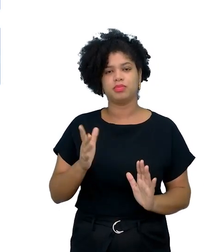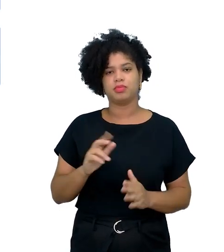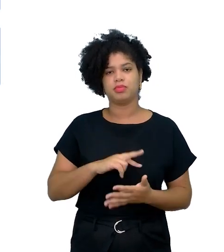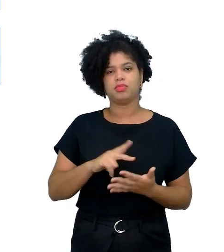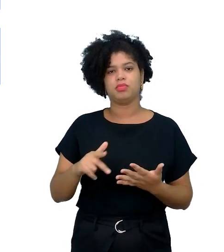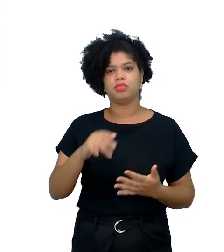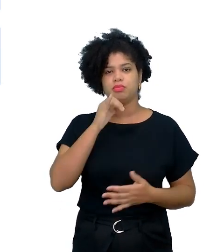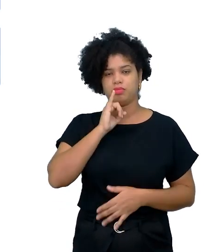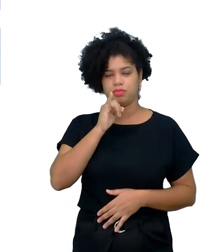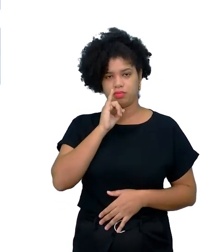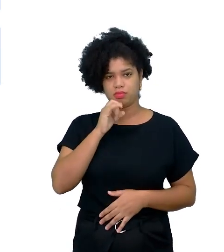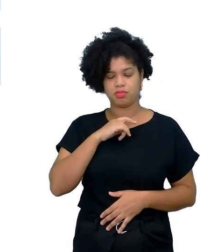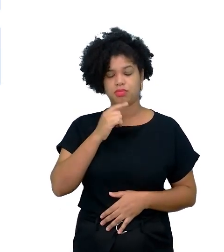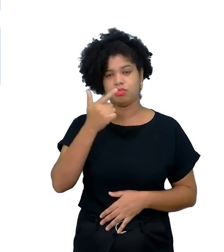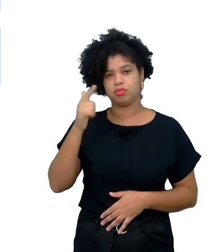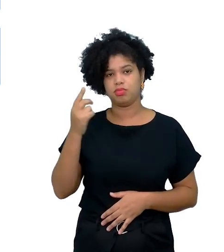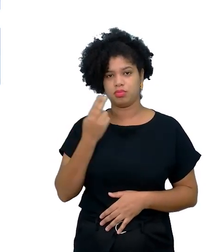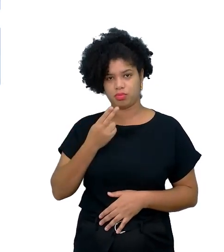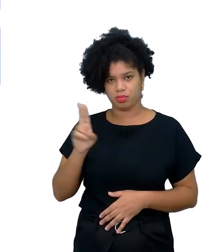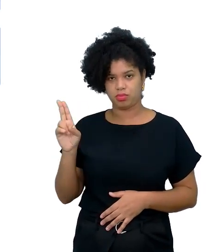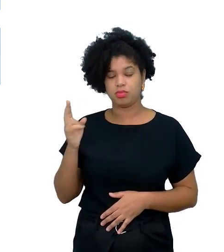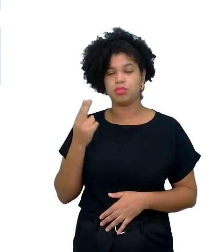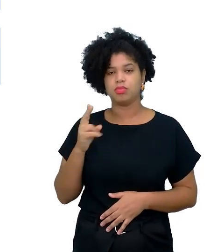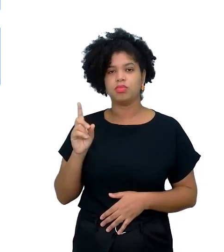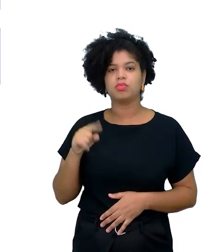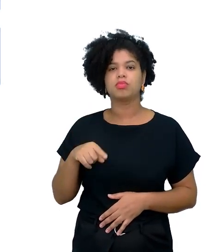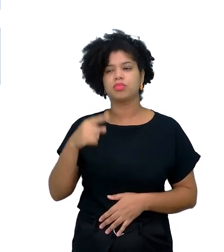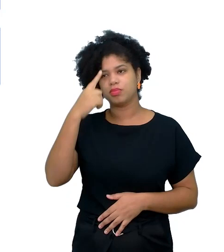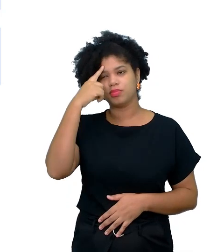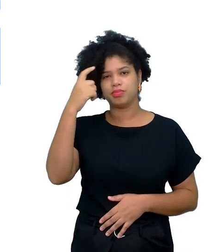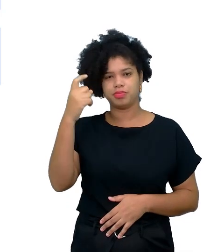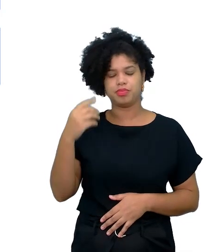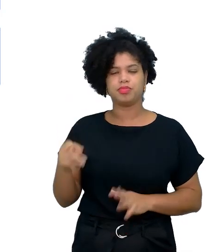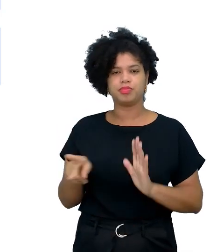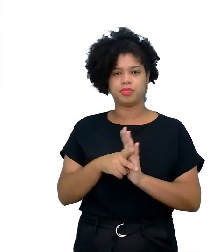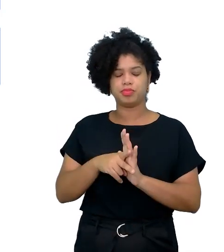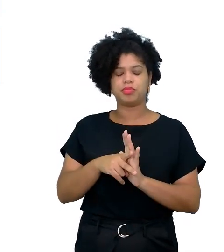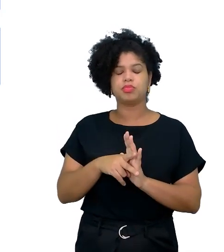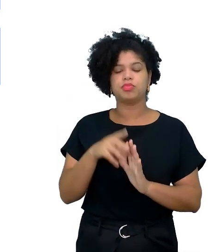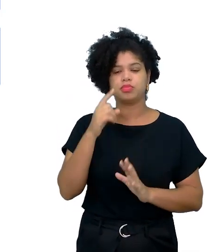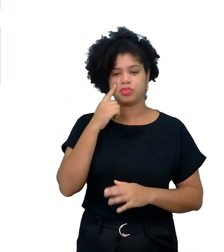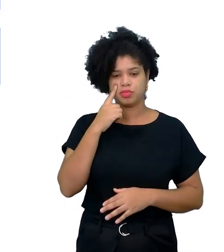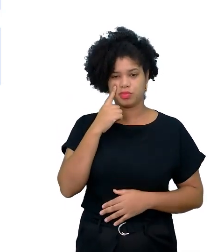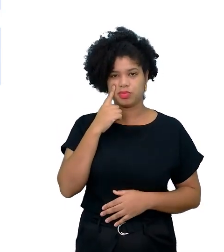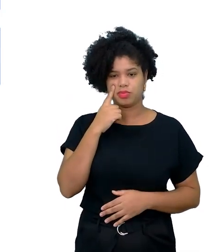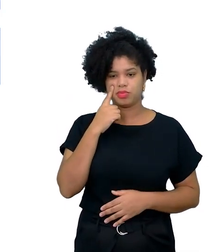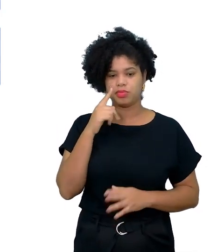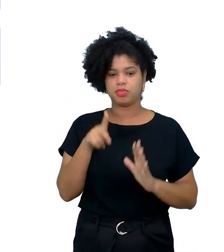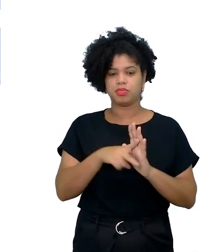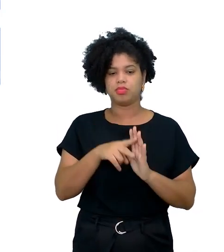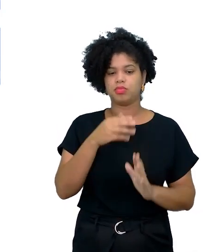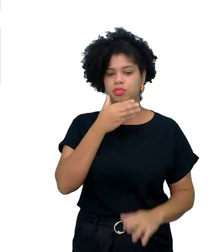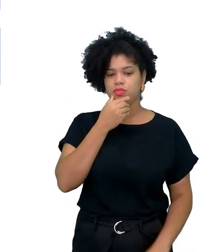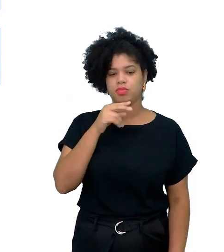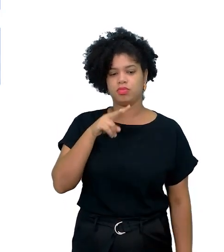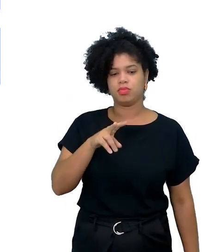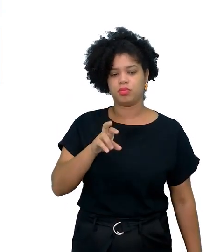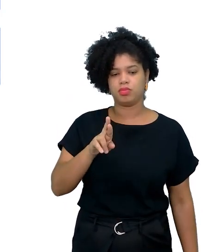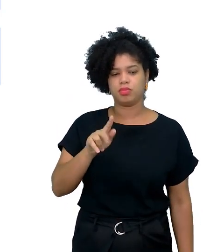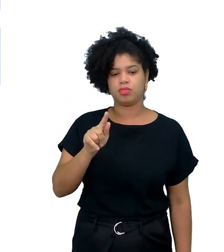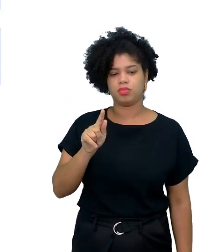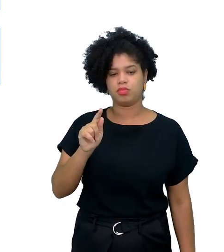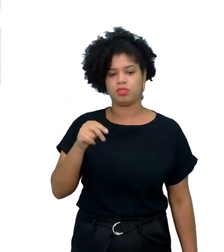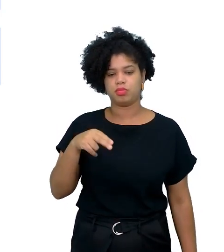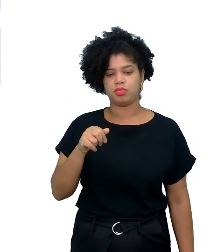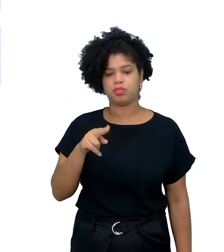no último encontro, com relação a essas ideias aí do campo aditivo de Verneau. Então, hoje, nós